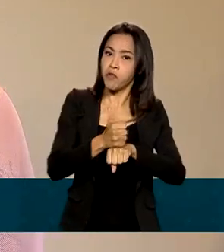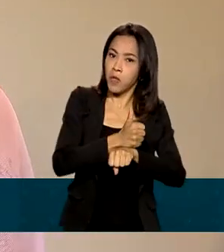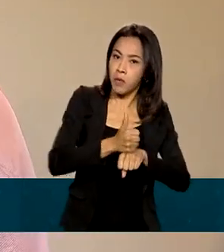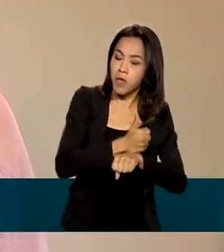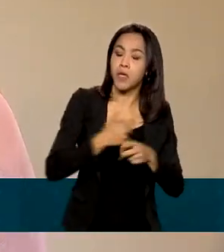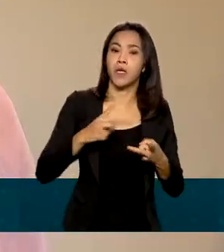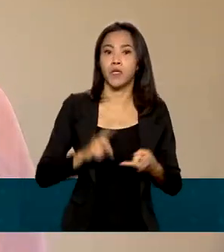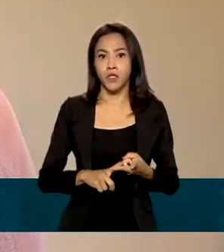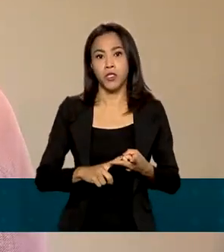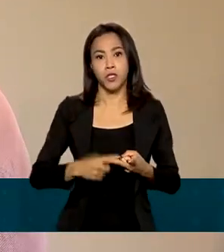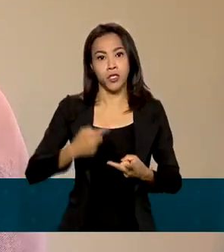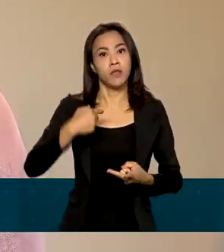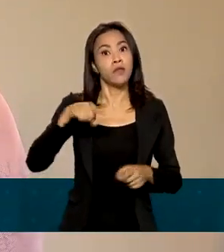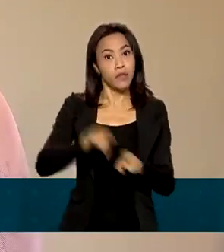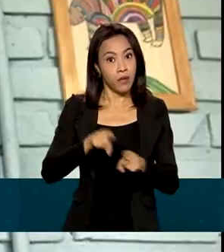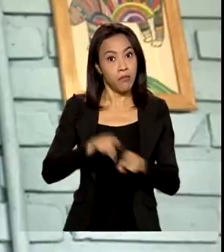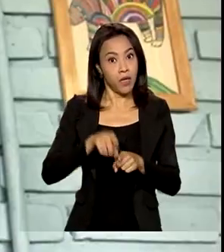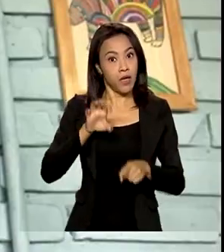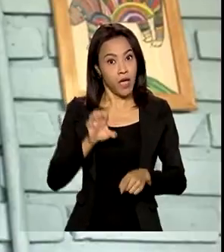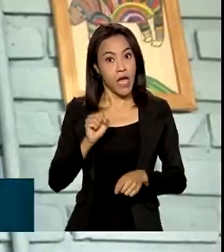cresci até espiritualmente.